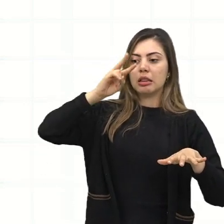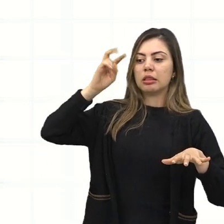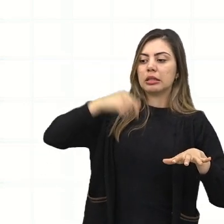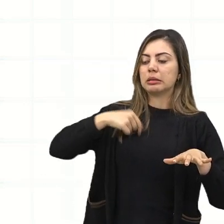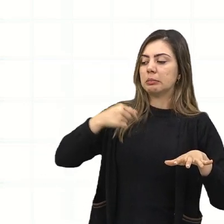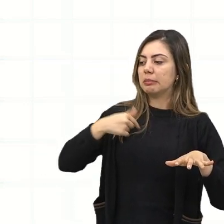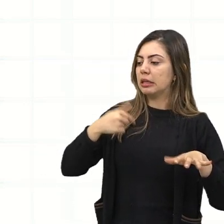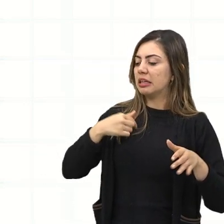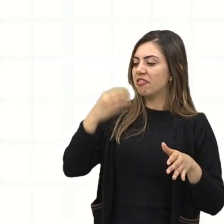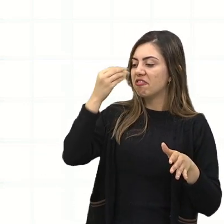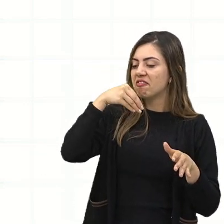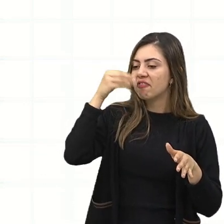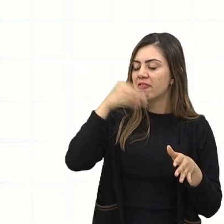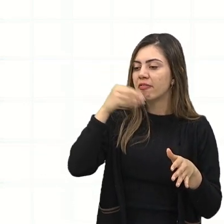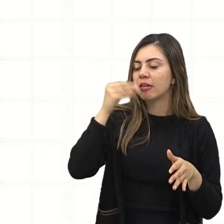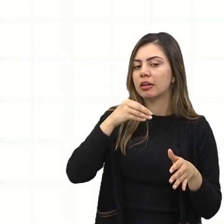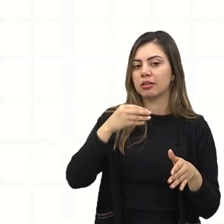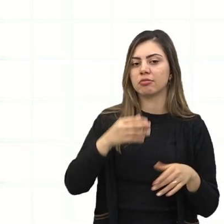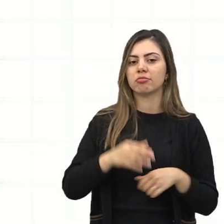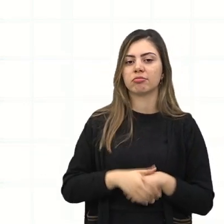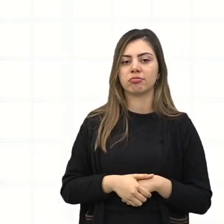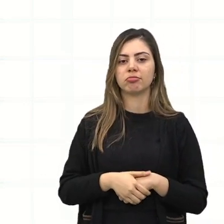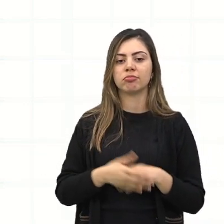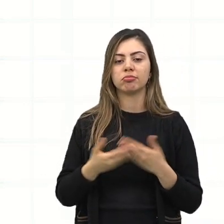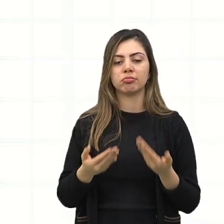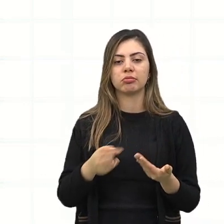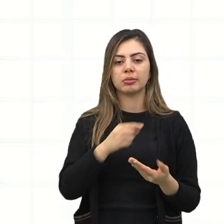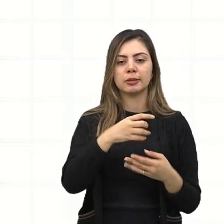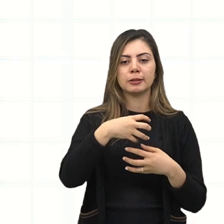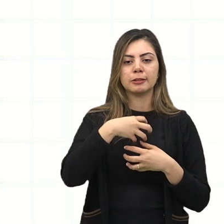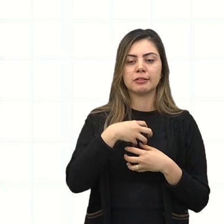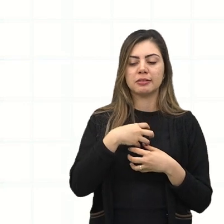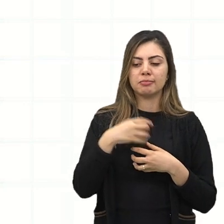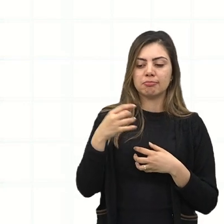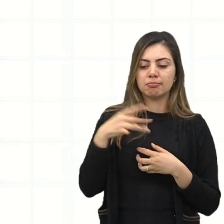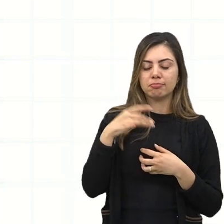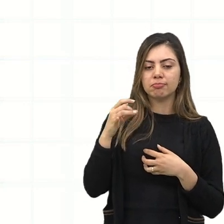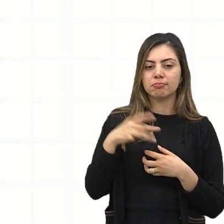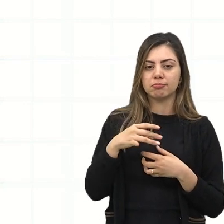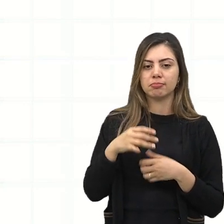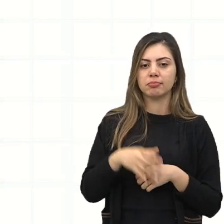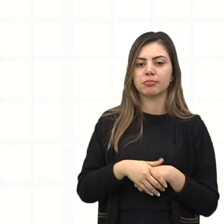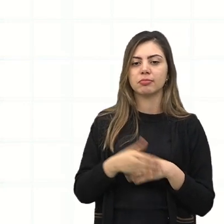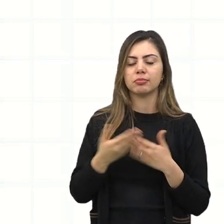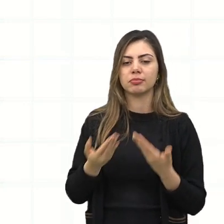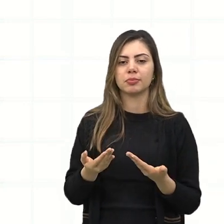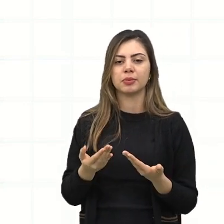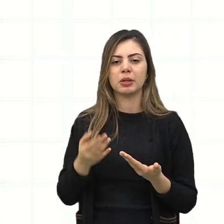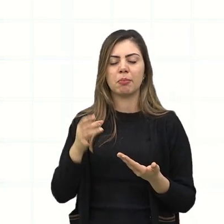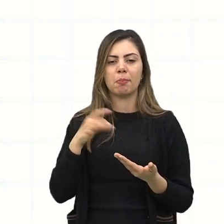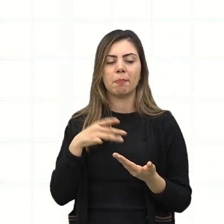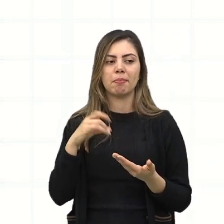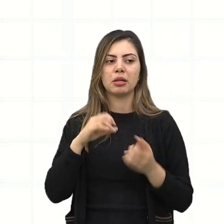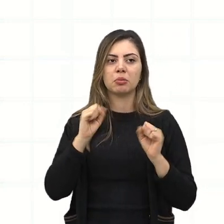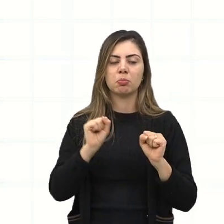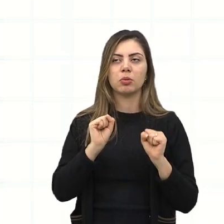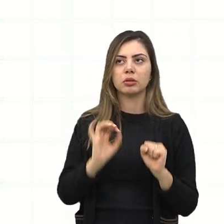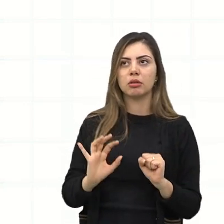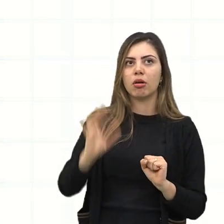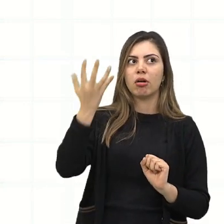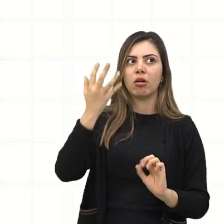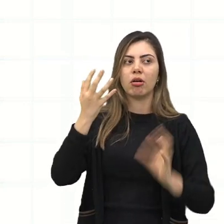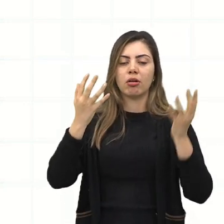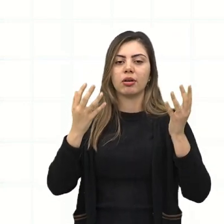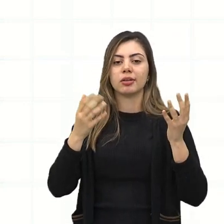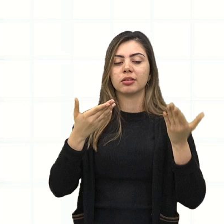fundamental sua condição precária e vã, e o faz sentir-se sem base e sem abrigo. Então, o medo de que isso possa acontecer faz do